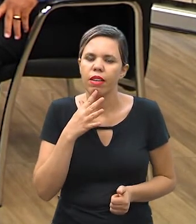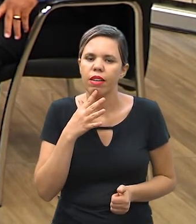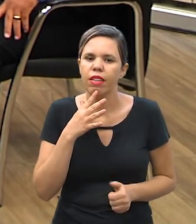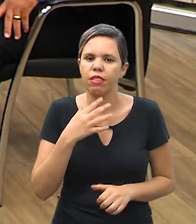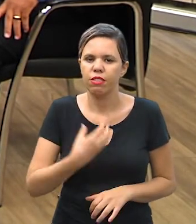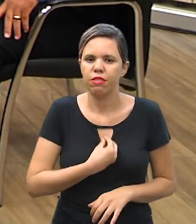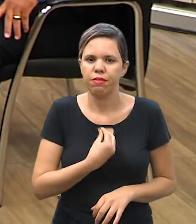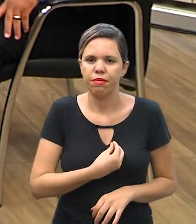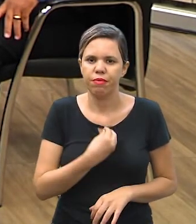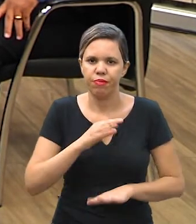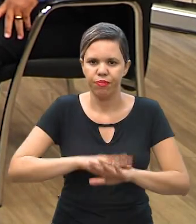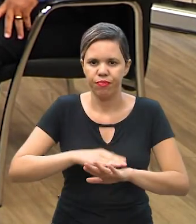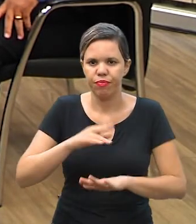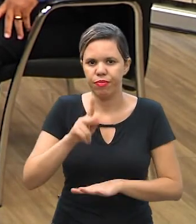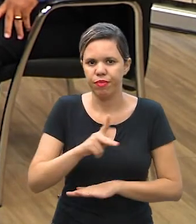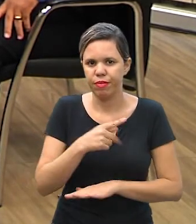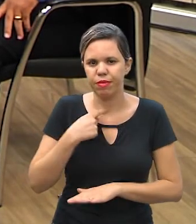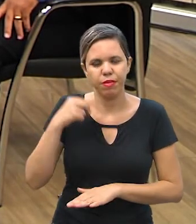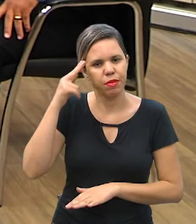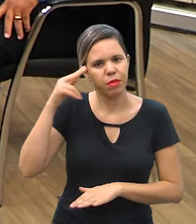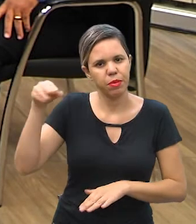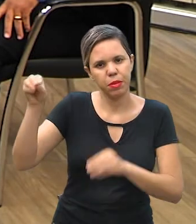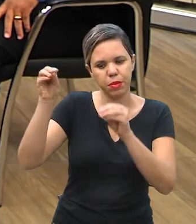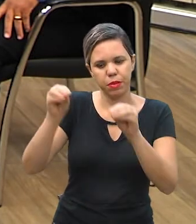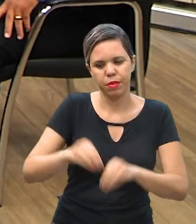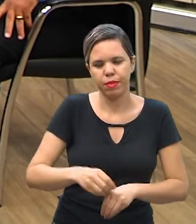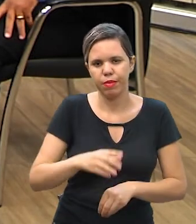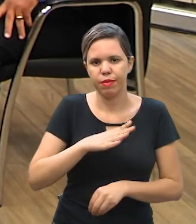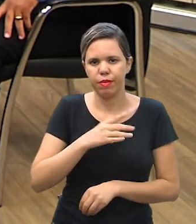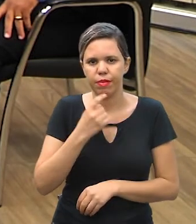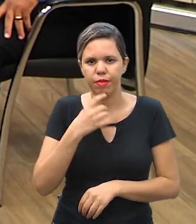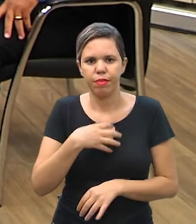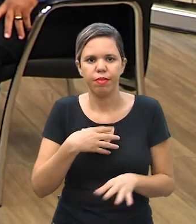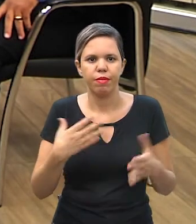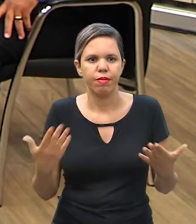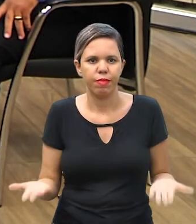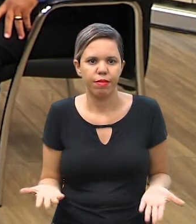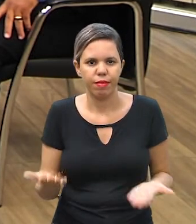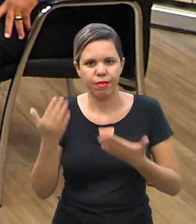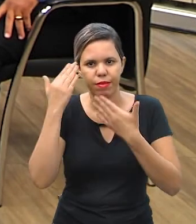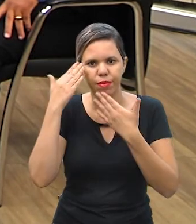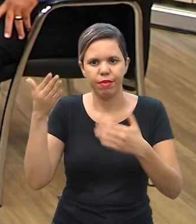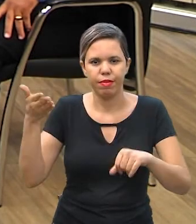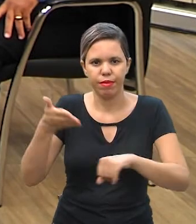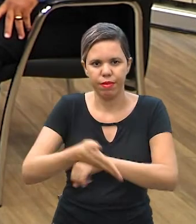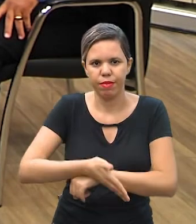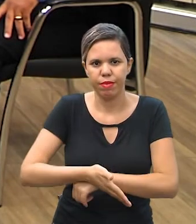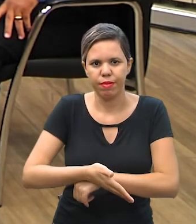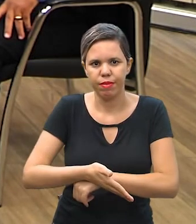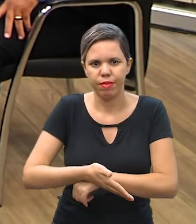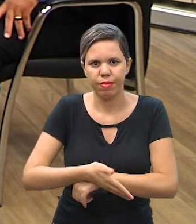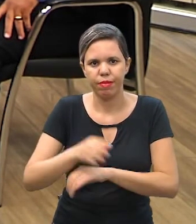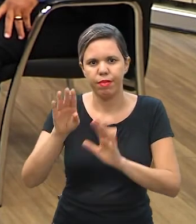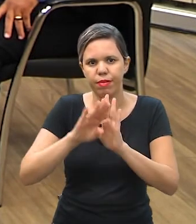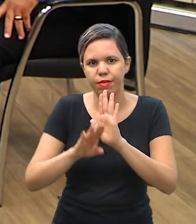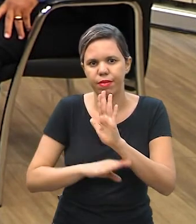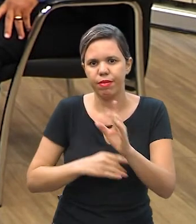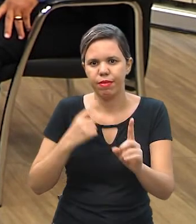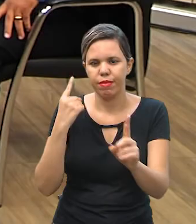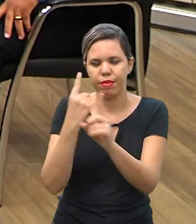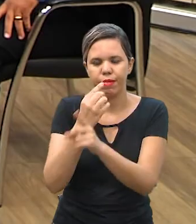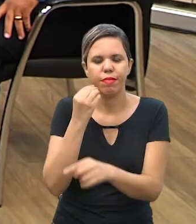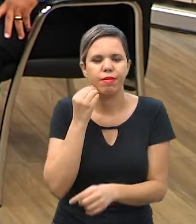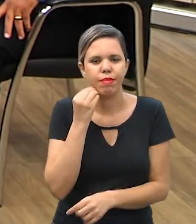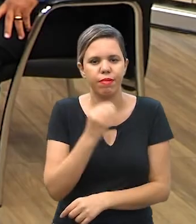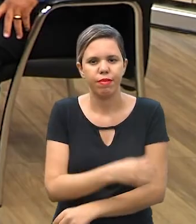este outro lado, do sonho de ser padre, da vinda da Bahia aqui para a cidade de Campinas. Agradeço a sua participação aqui no programa e até